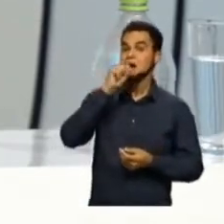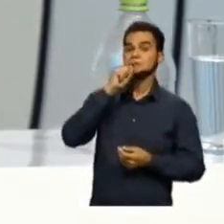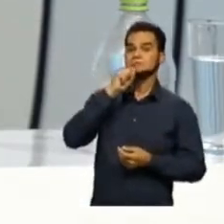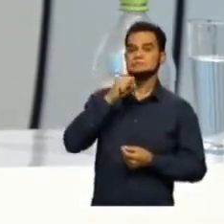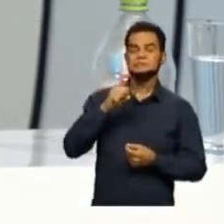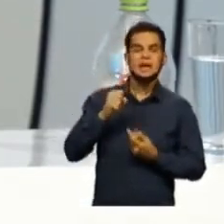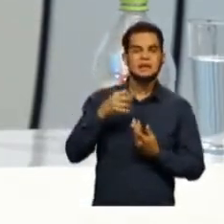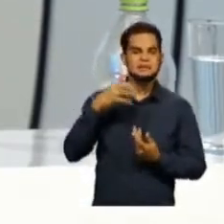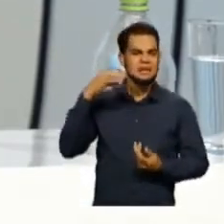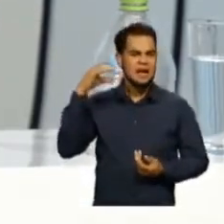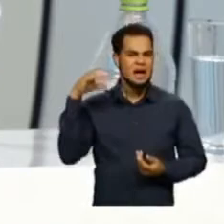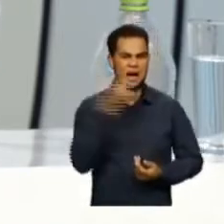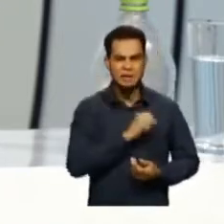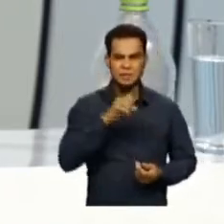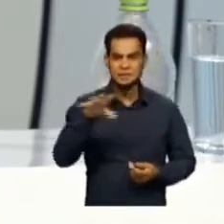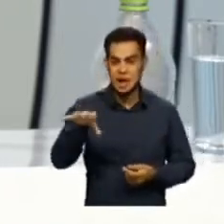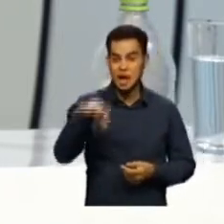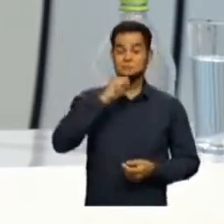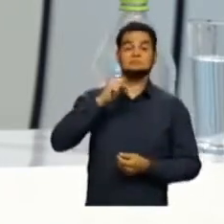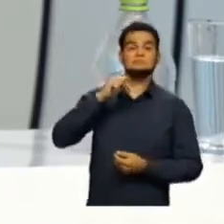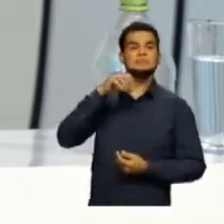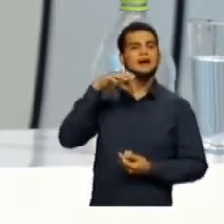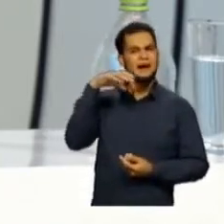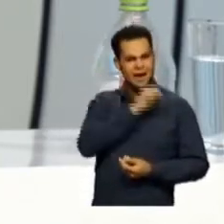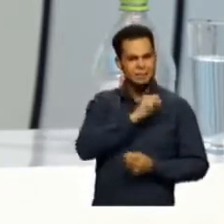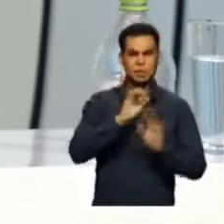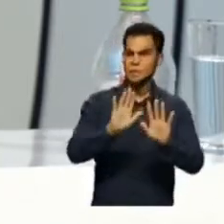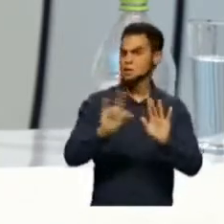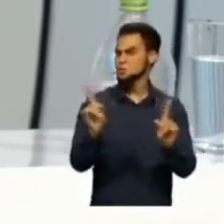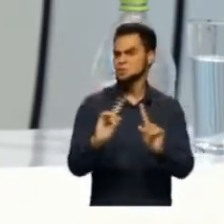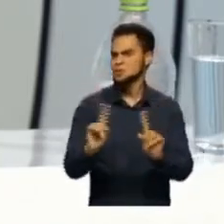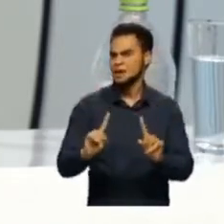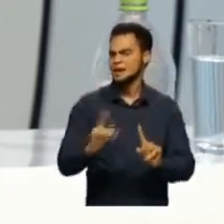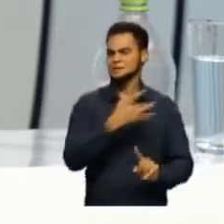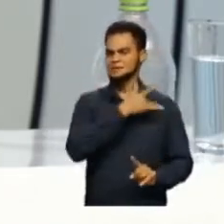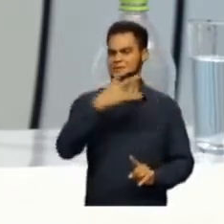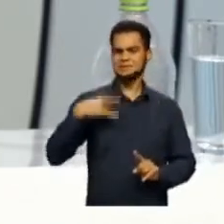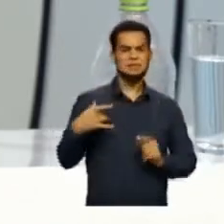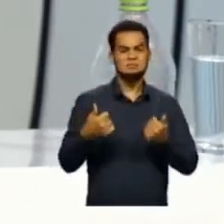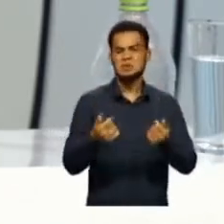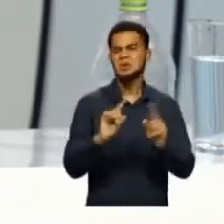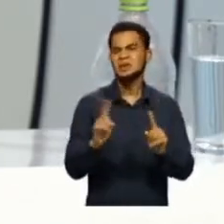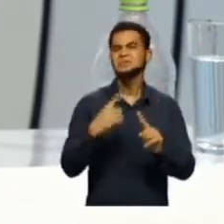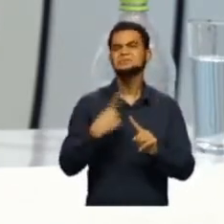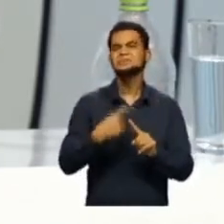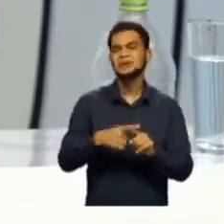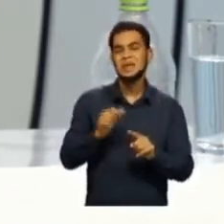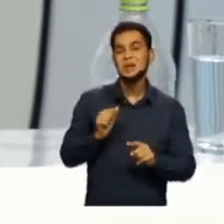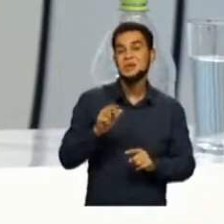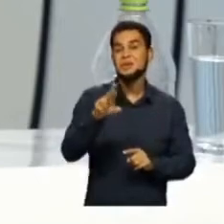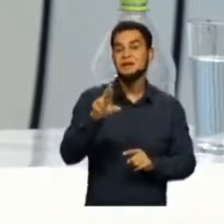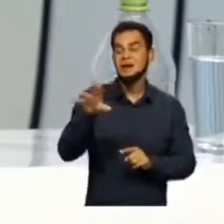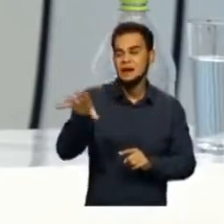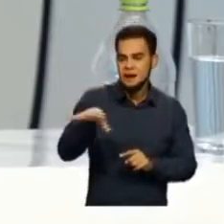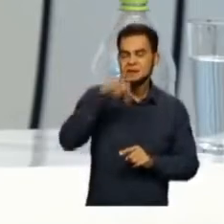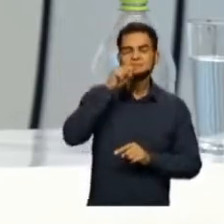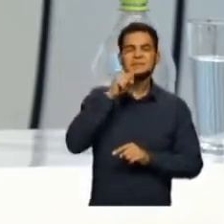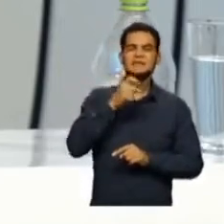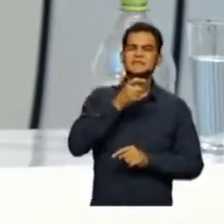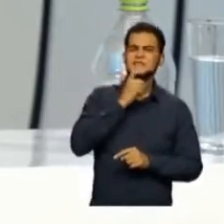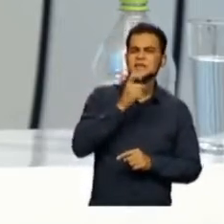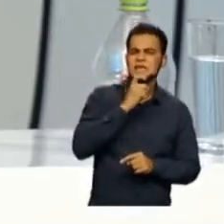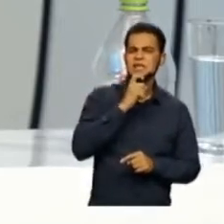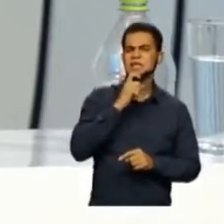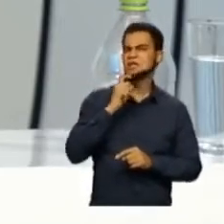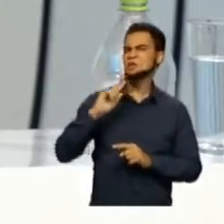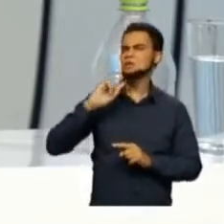no pulmão. Porém, não é saudável, porque vai chegar um ar frio, vai chegar um ar, né, com impurezas,